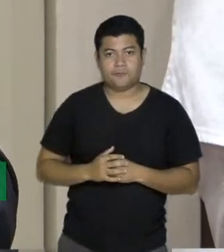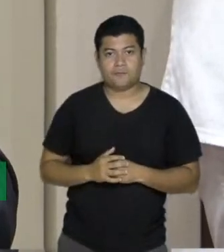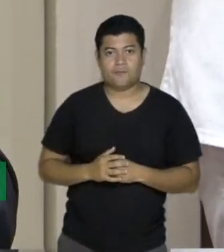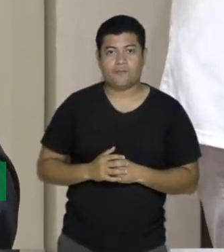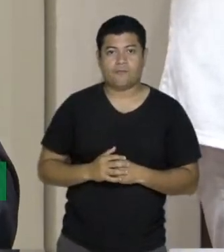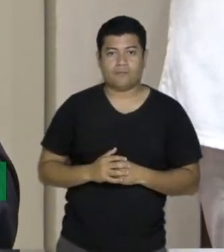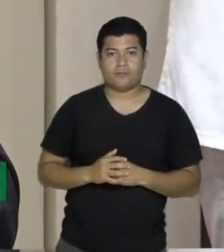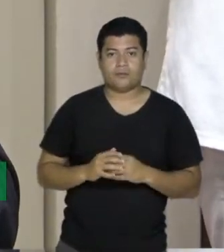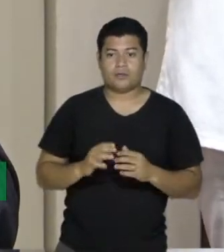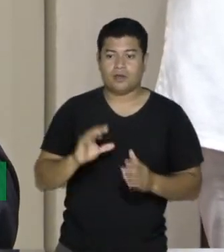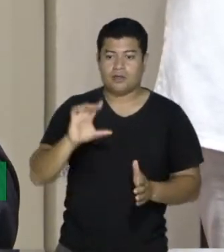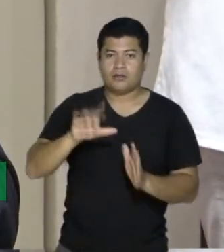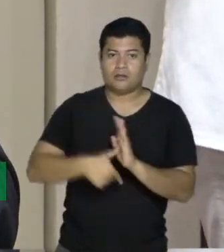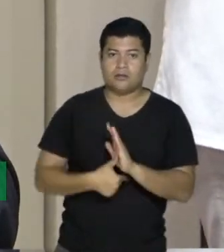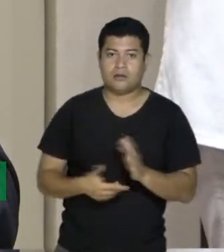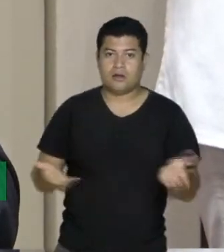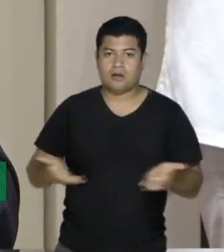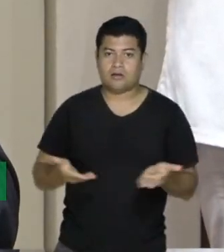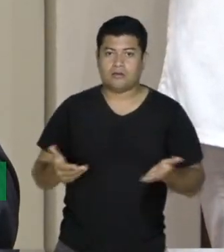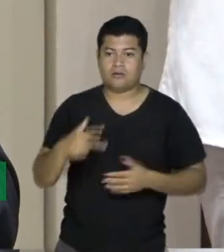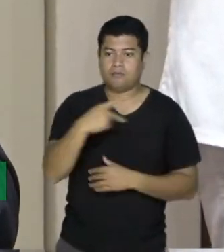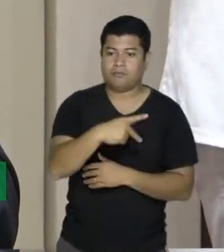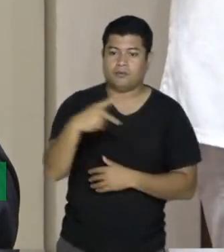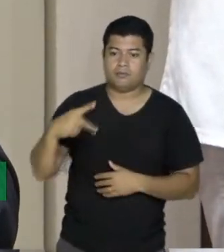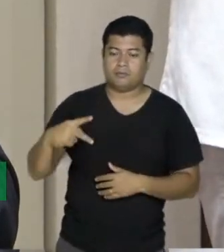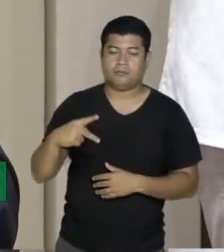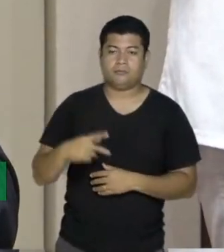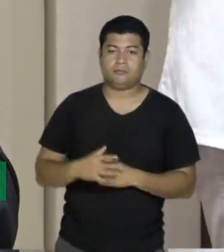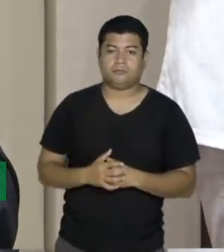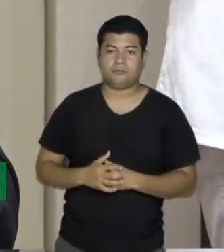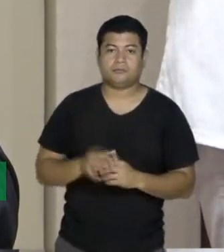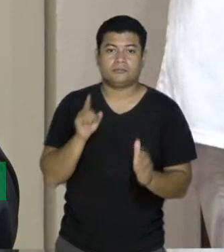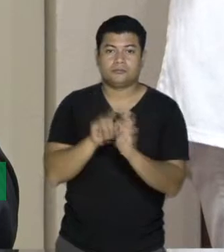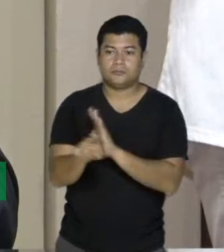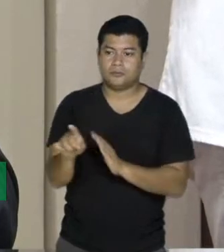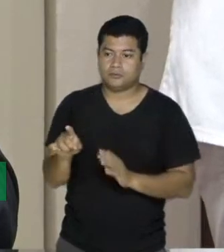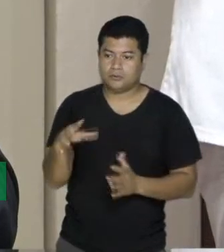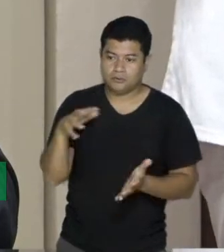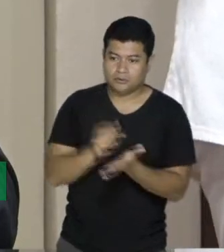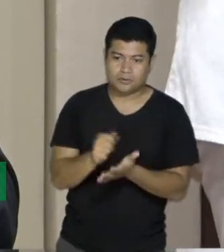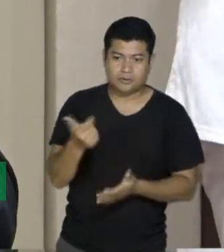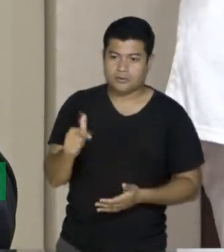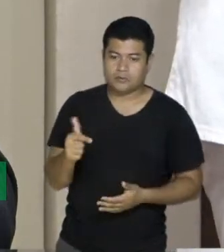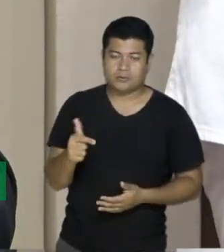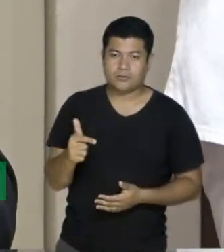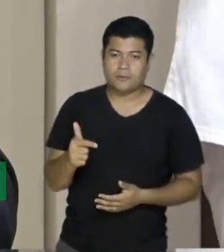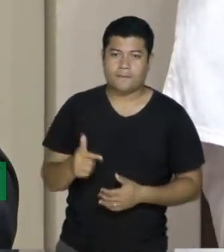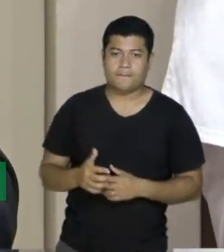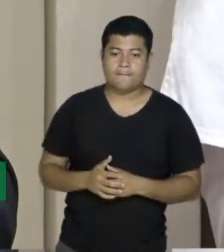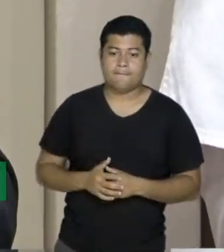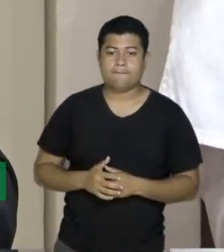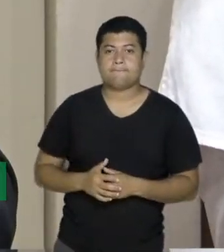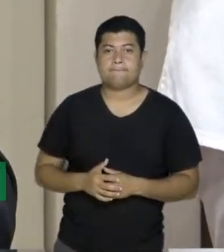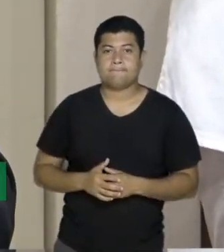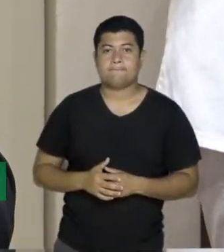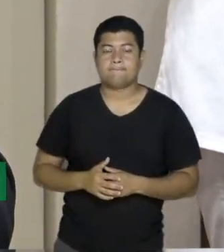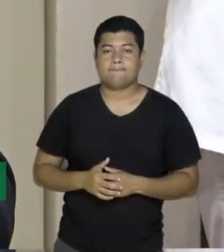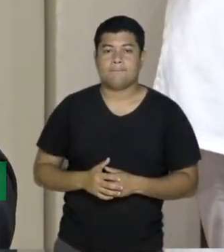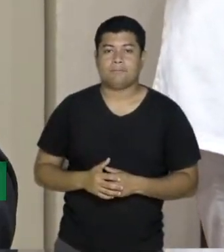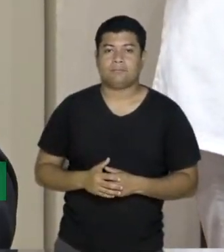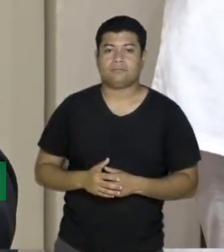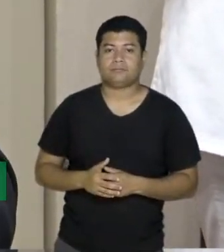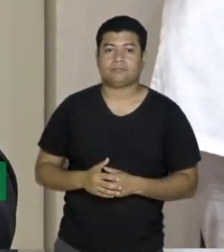sequência o horário pertence ao PP consulta a bancada não há ninguém a se manifestar abdica da palavra